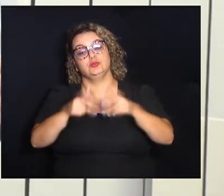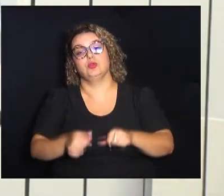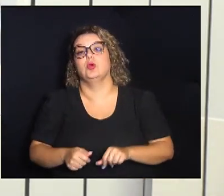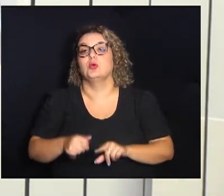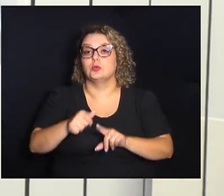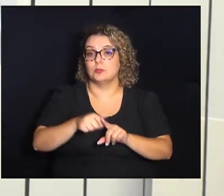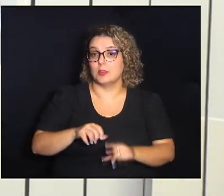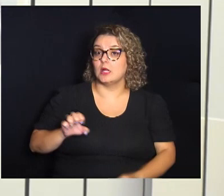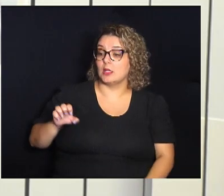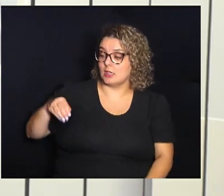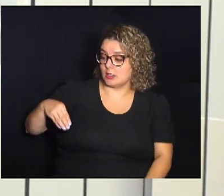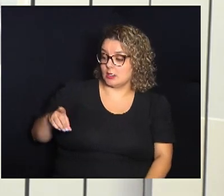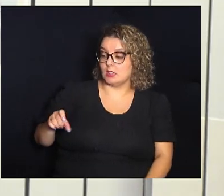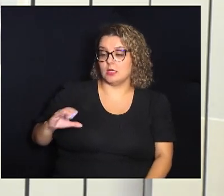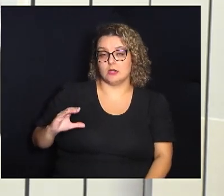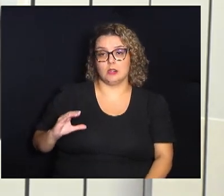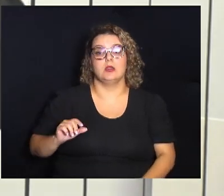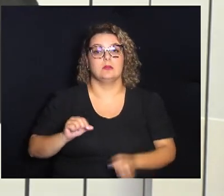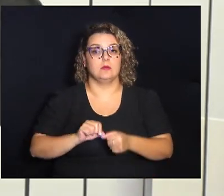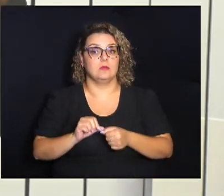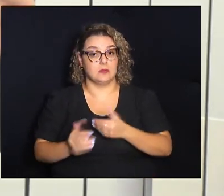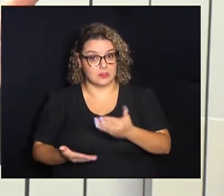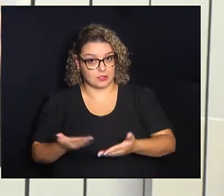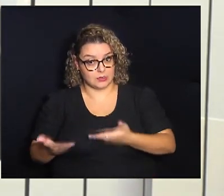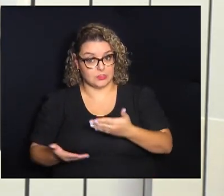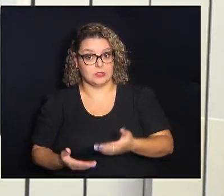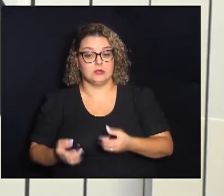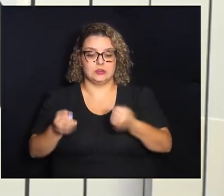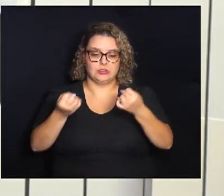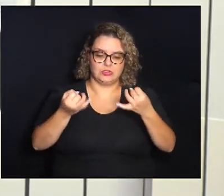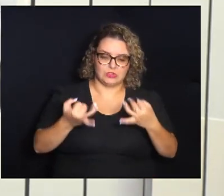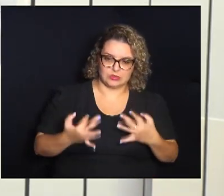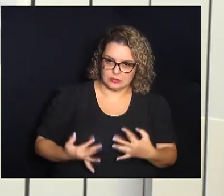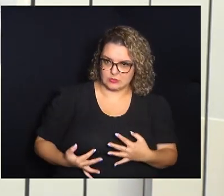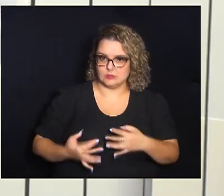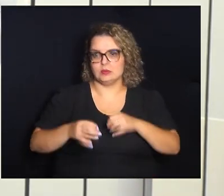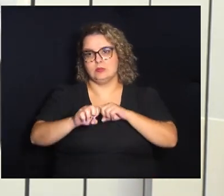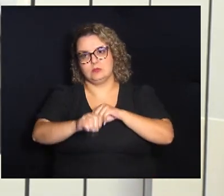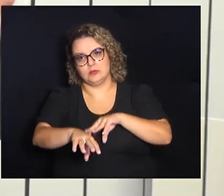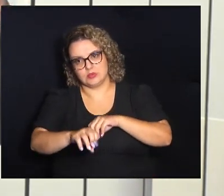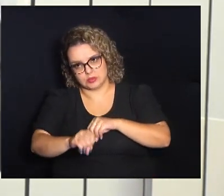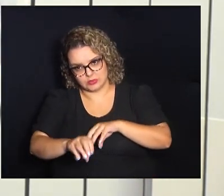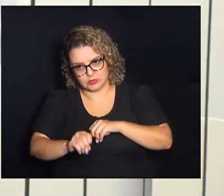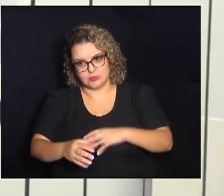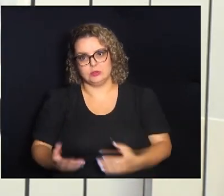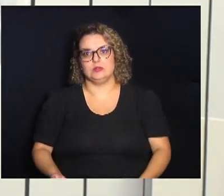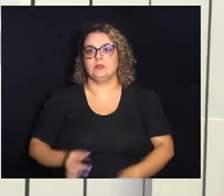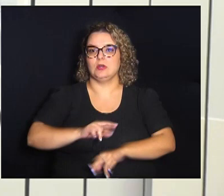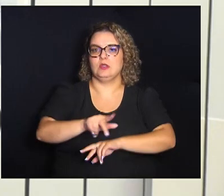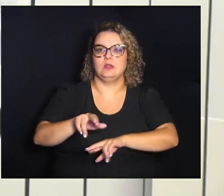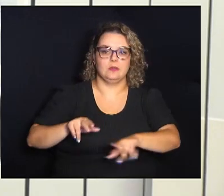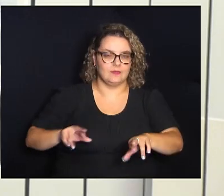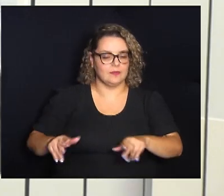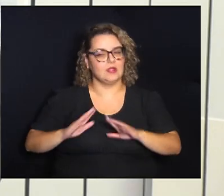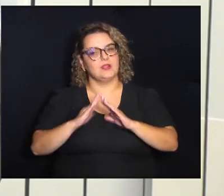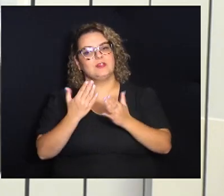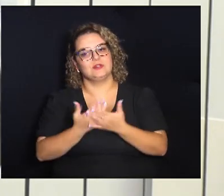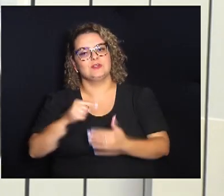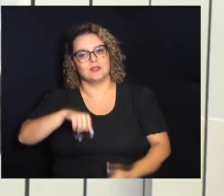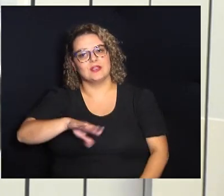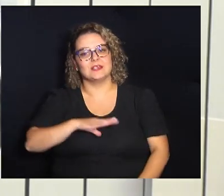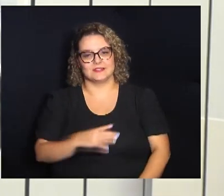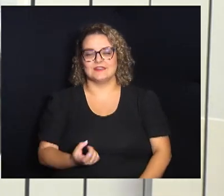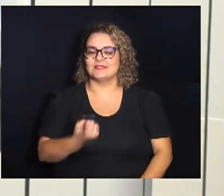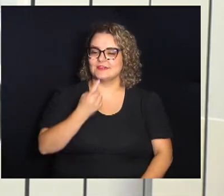a INDEC vai fazer este serviço de orientação, de educação em diversas escolas aqui da